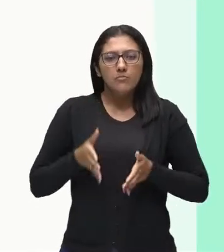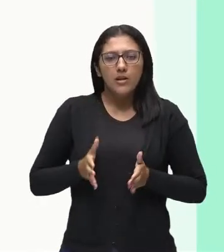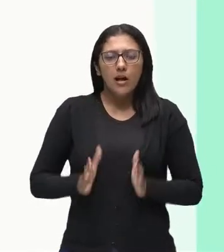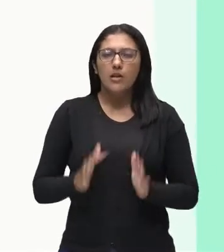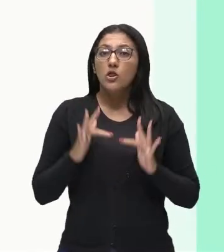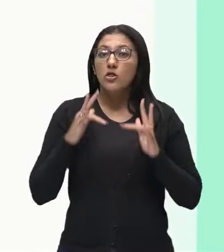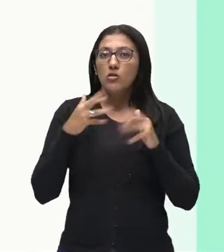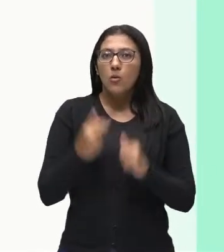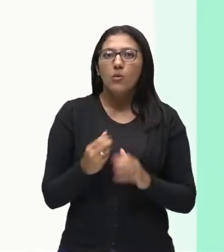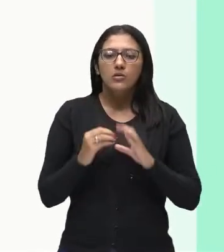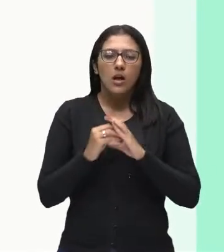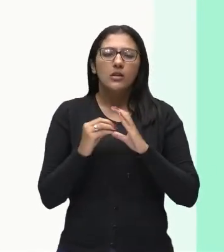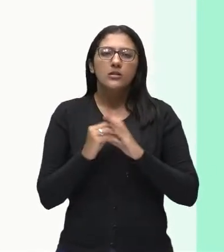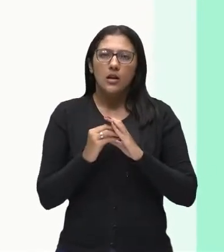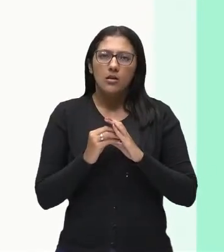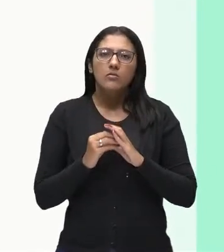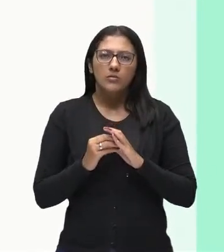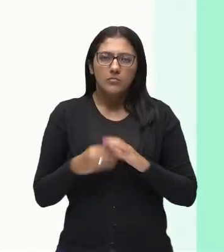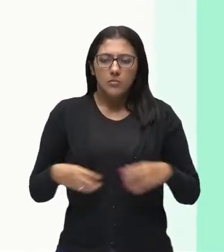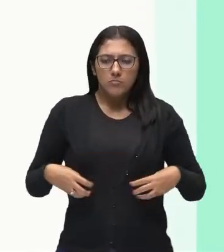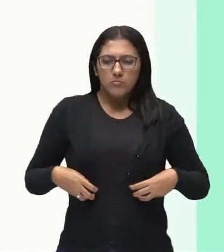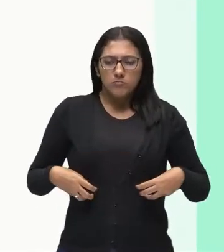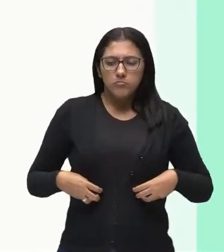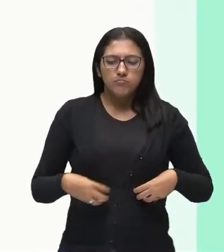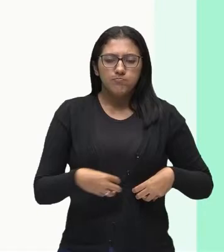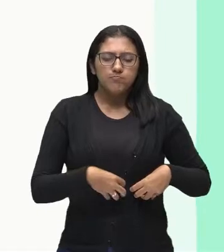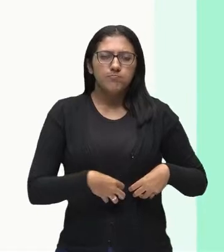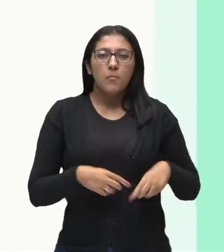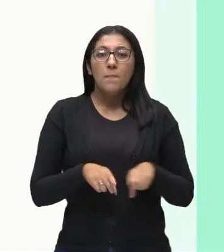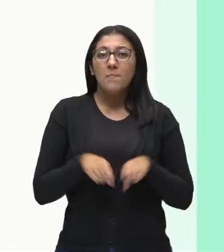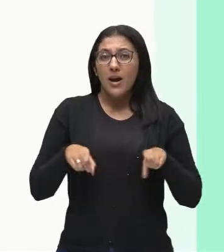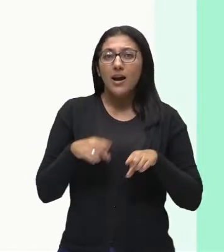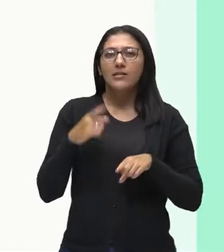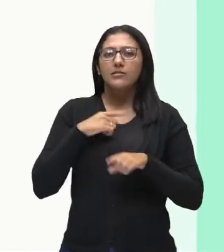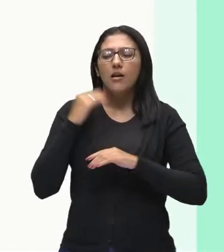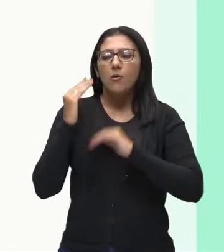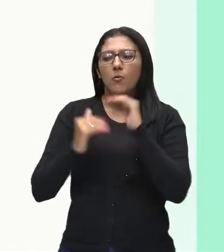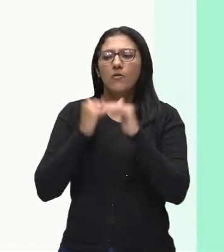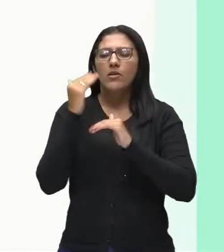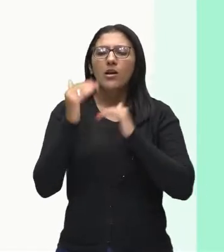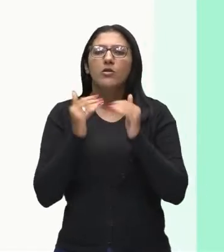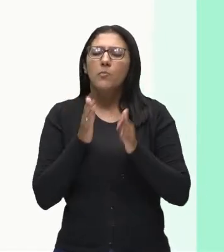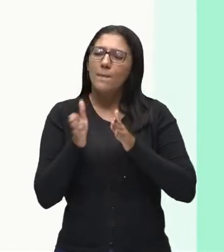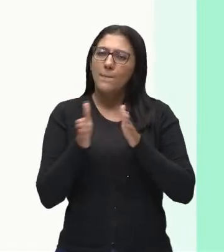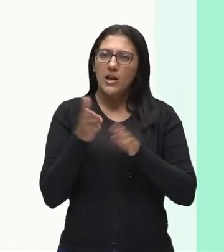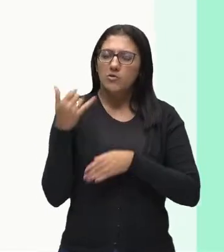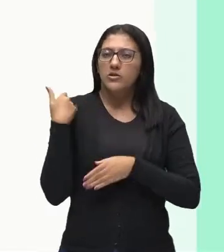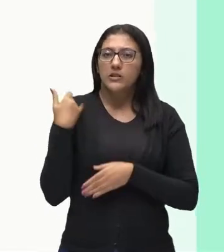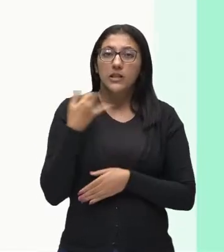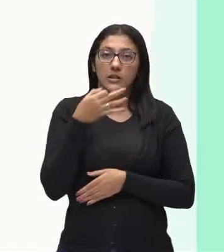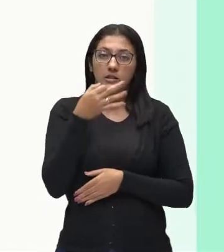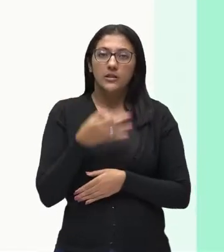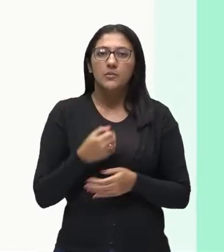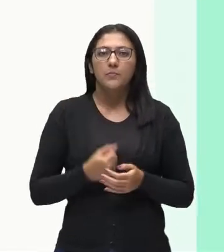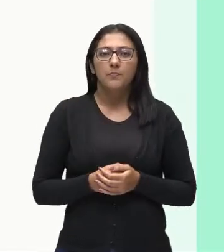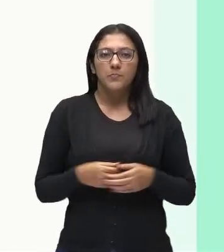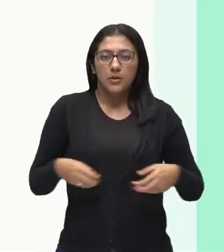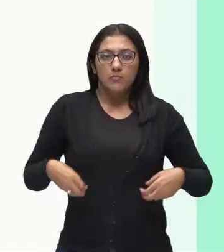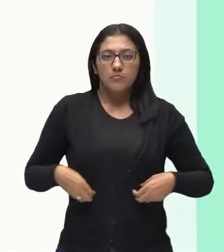células reprodutivas, mas elas vão começar a ser amadurecidas também na puberdade. E são os ovários que